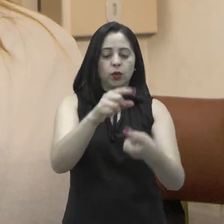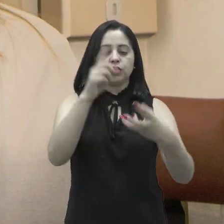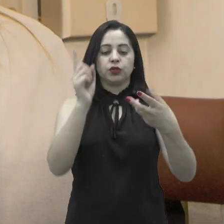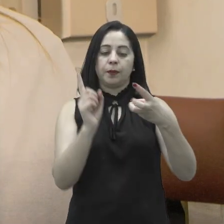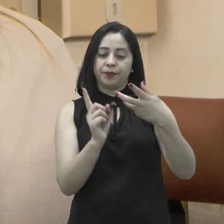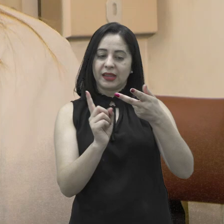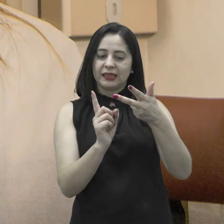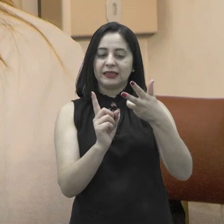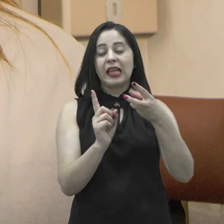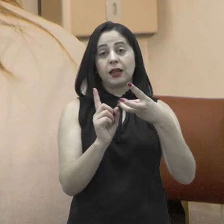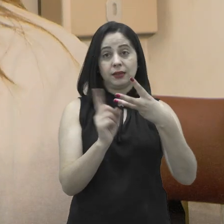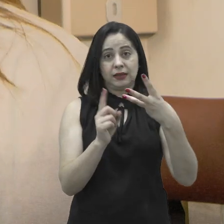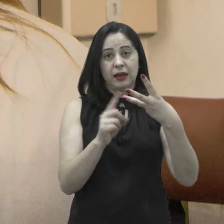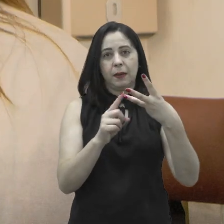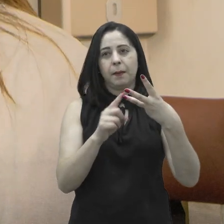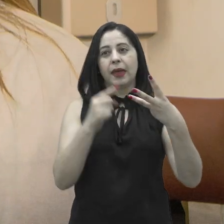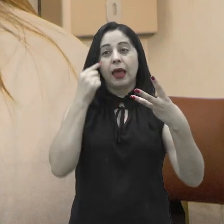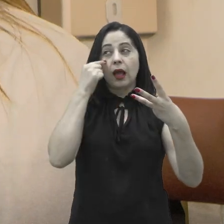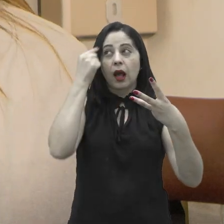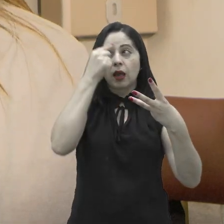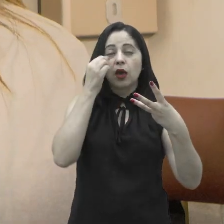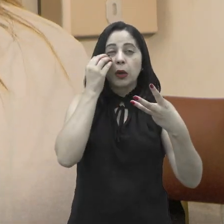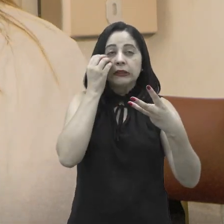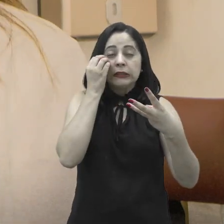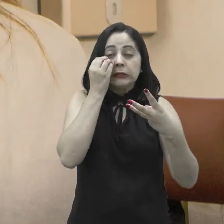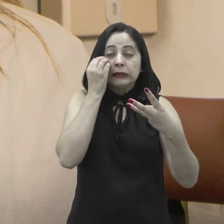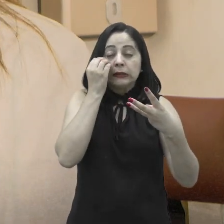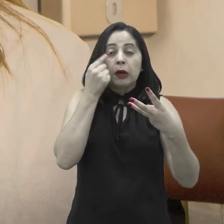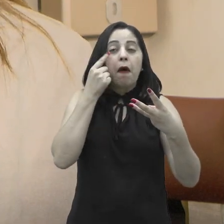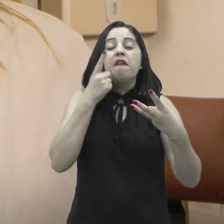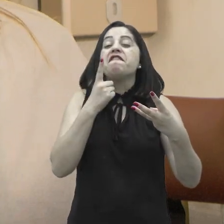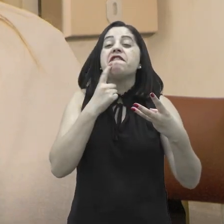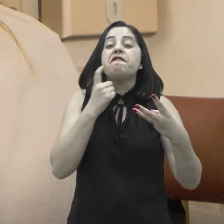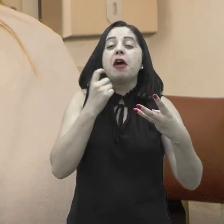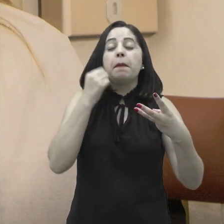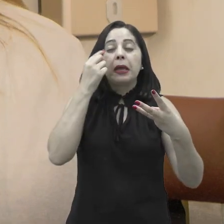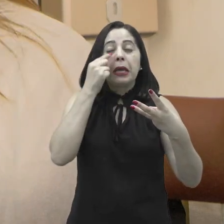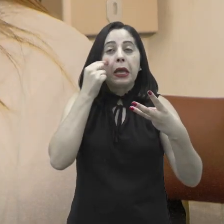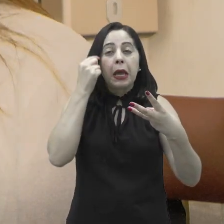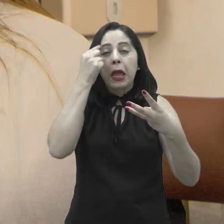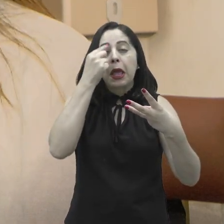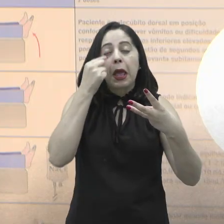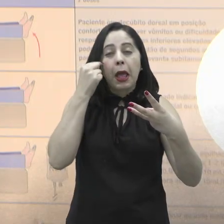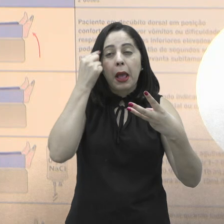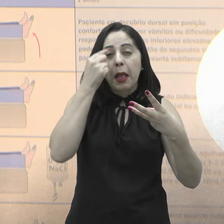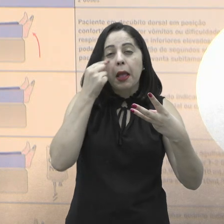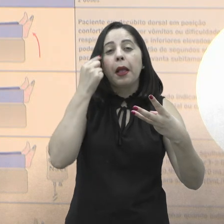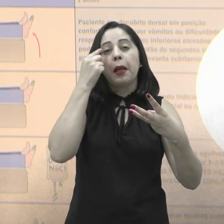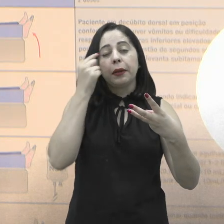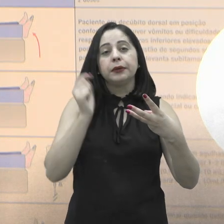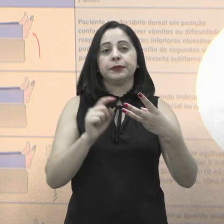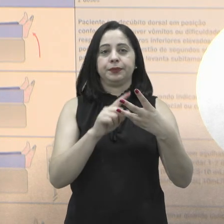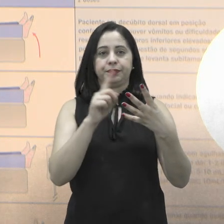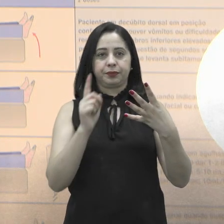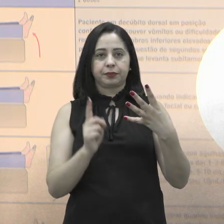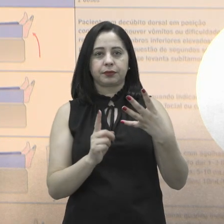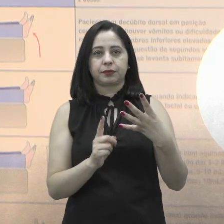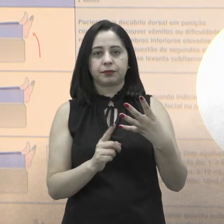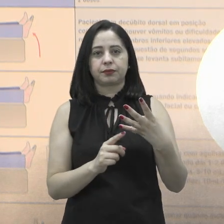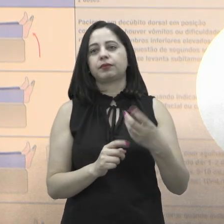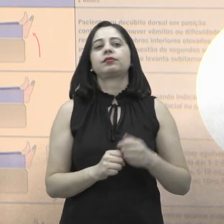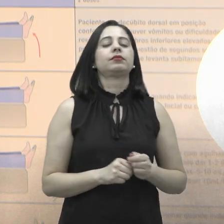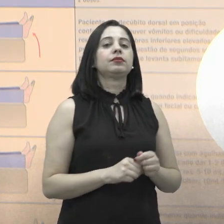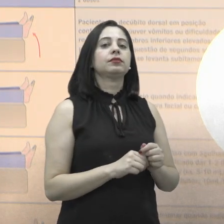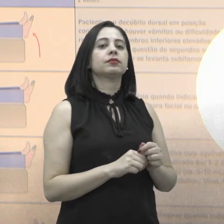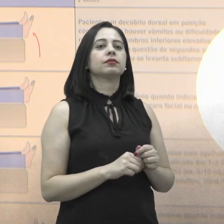alergias oculares, então, assim, alergia na mucosa do olho, não é uma alergia infecciosa, mas ela é bem prevalente também nessa época. E quais